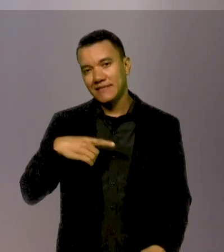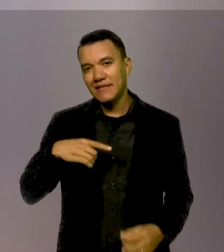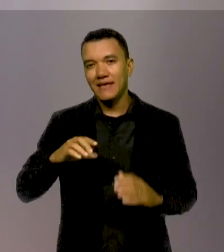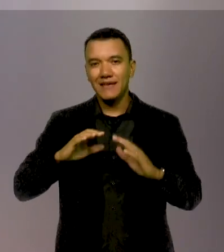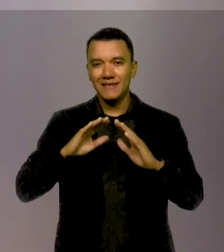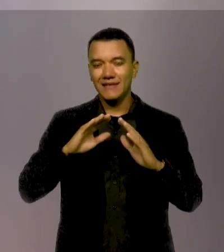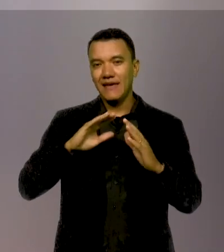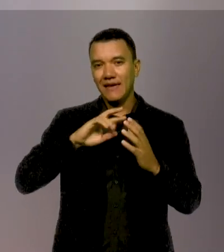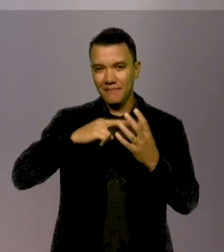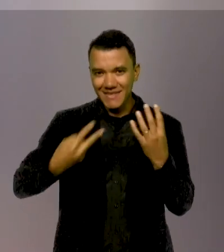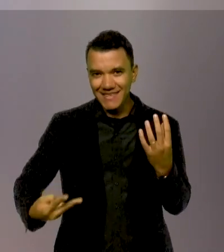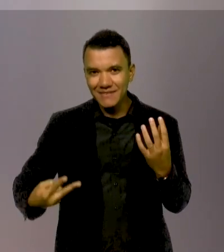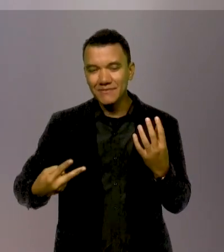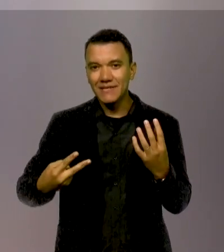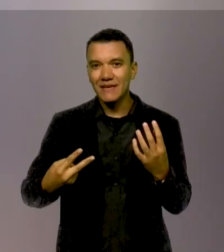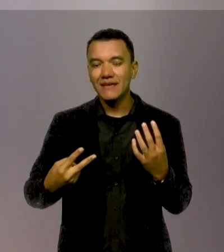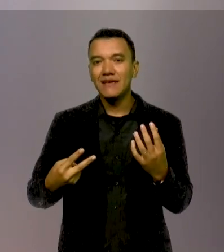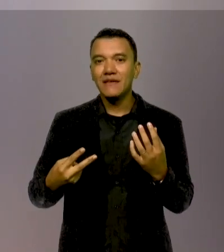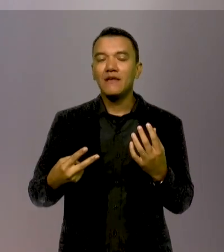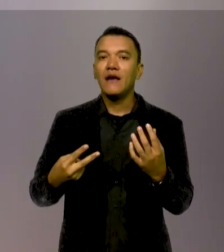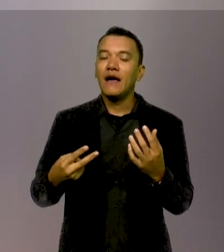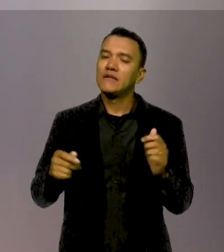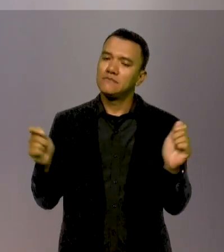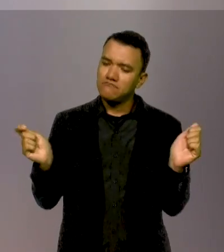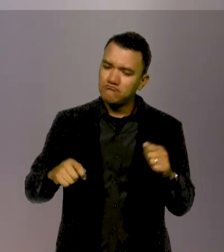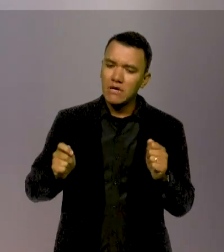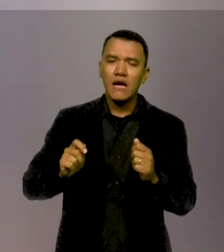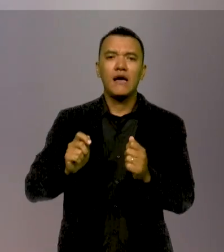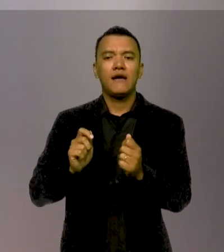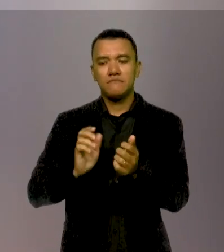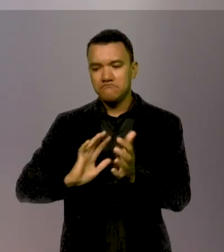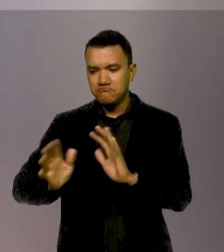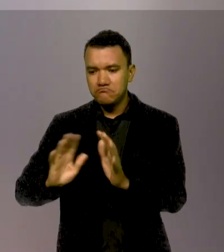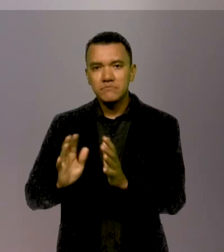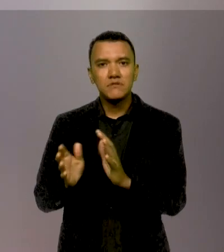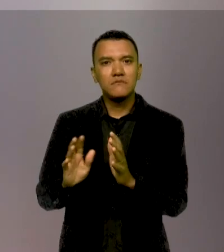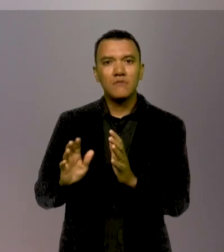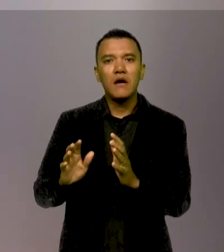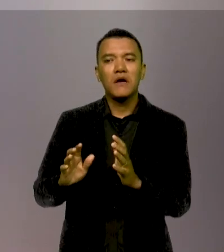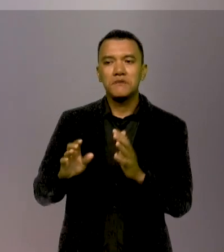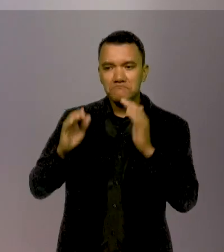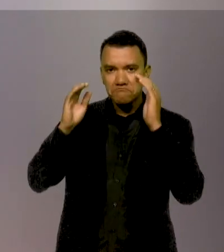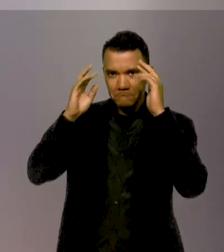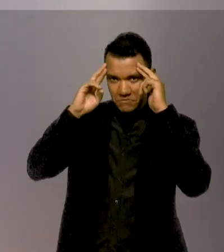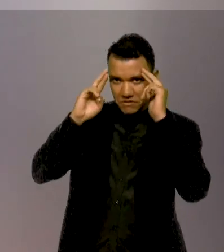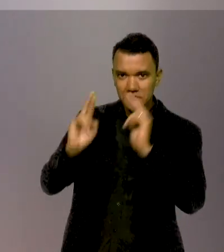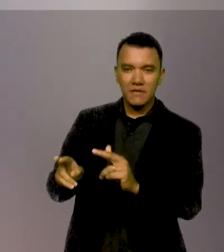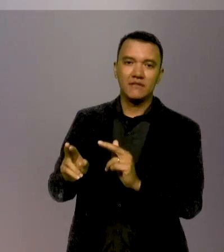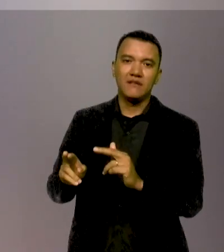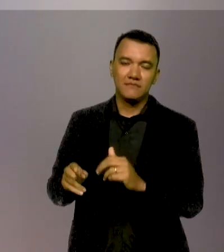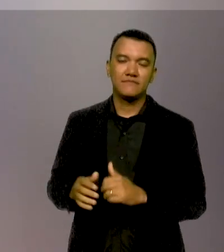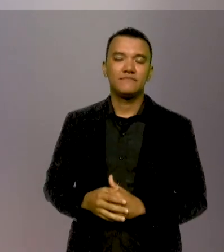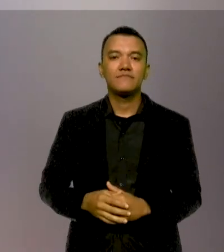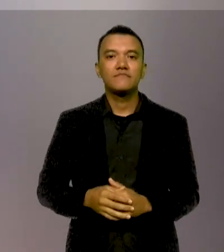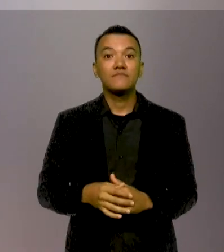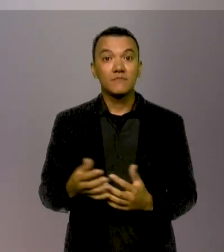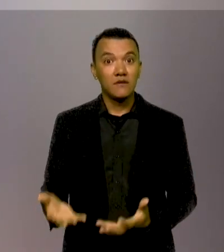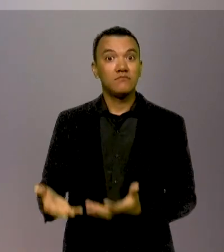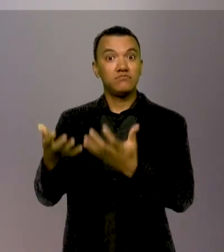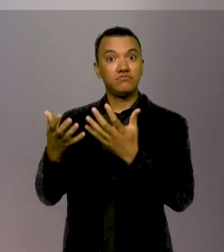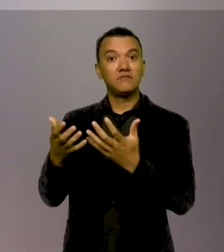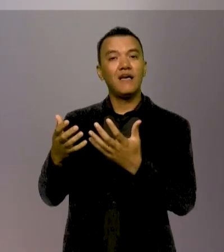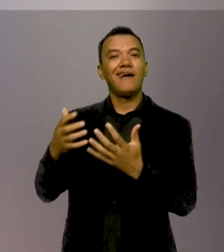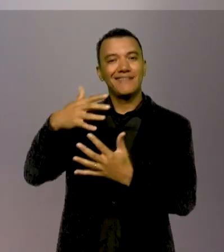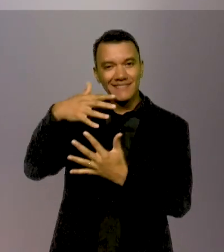se permite o uso da língua de sinais respeitando a sua estrutura. Então, isso vai se fortalecer o uso da língua